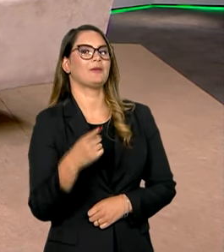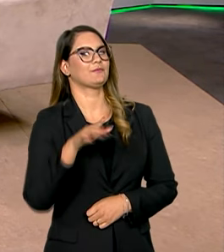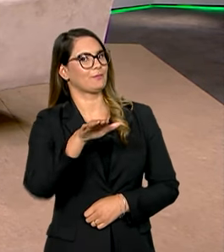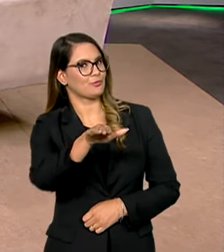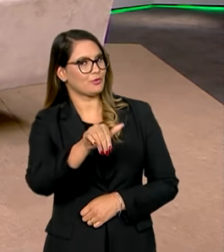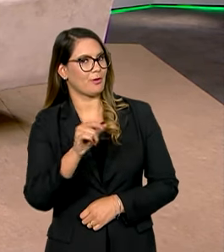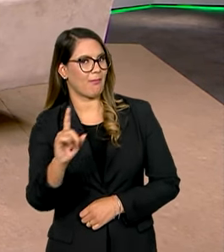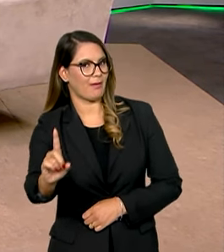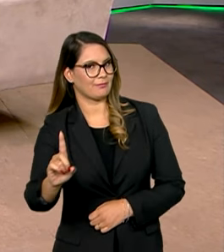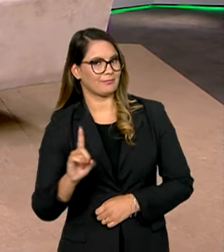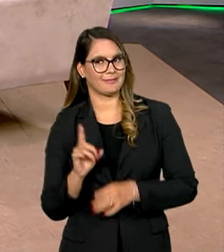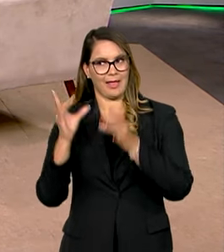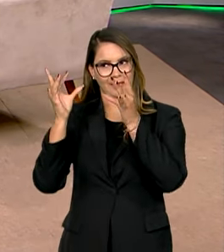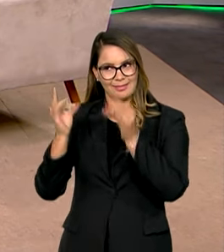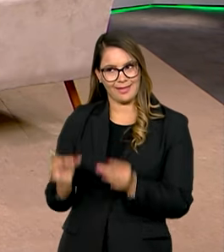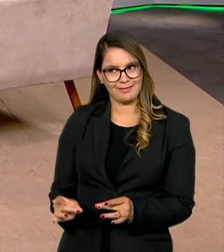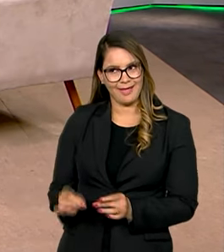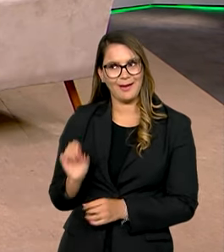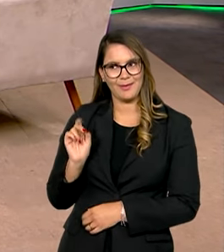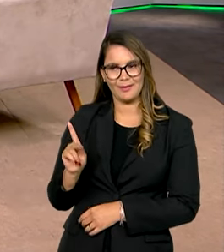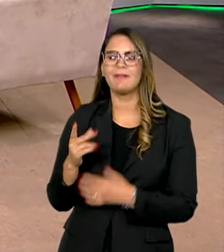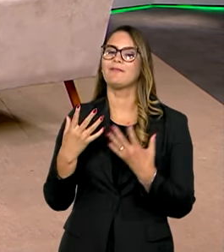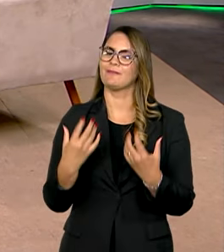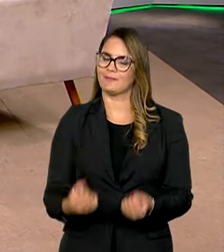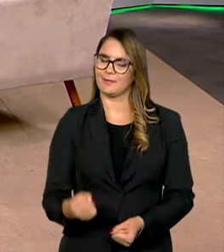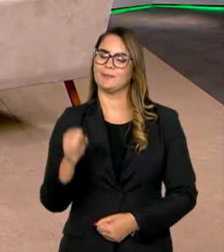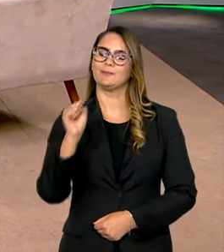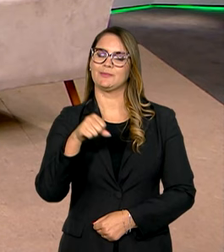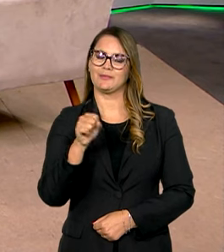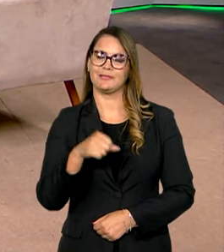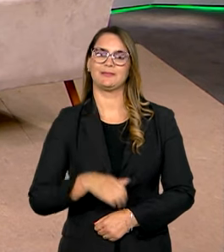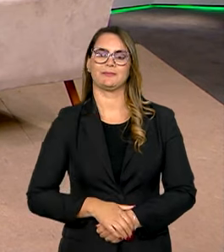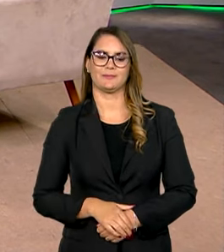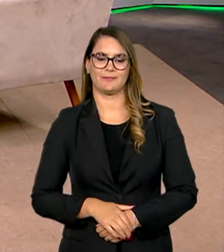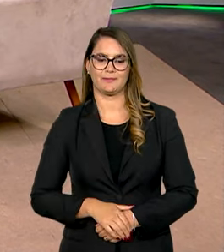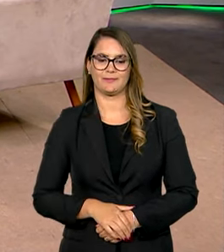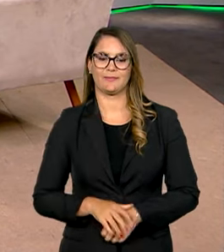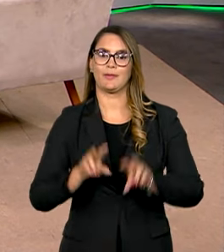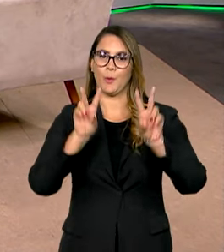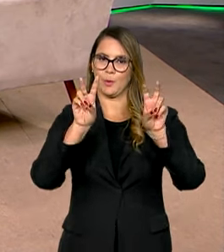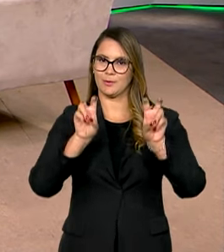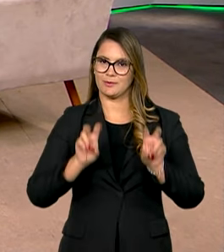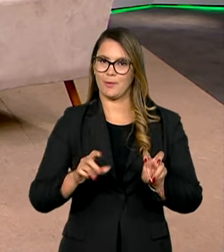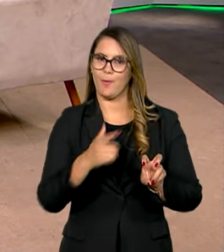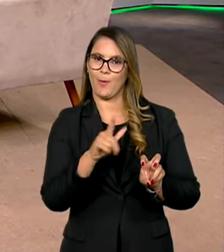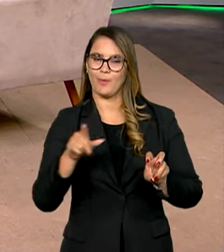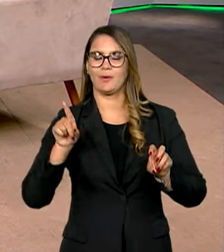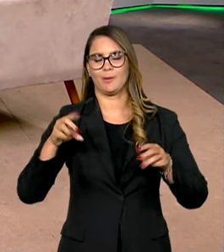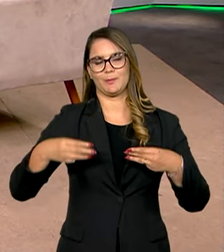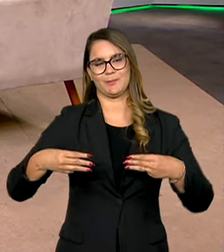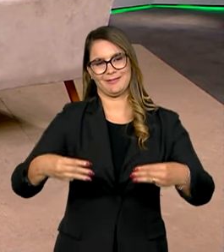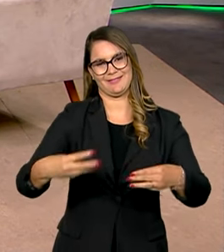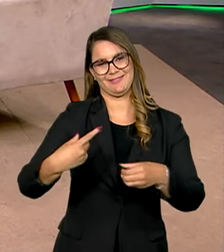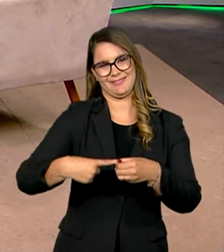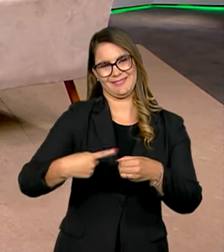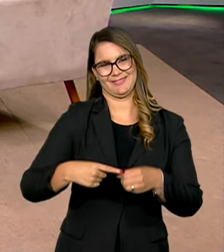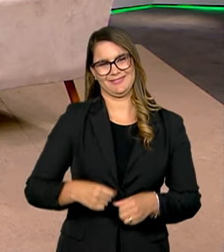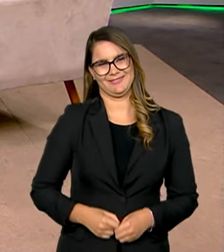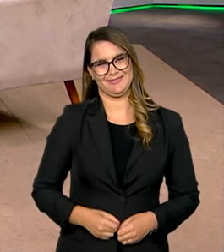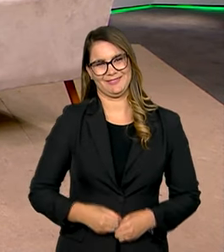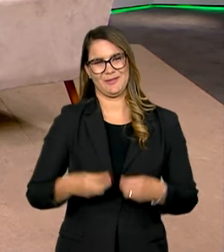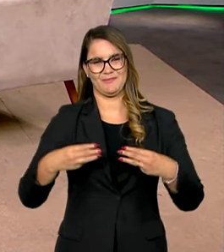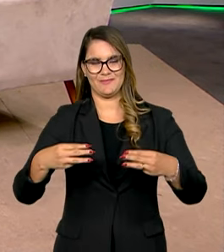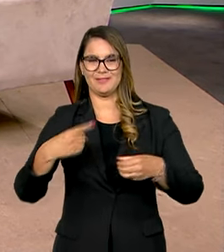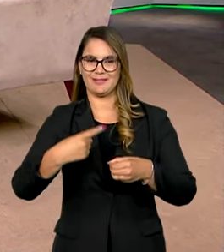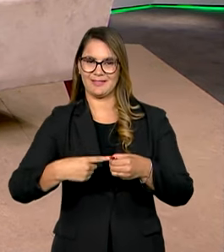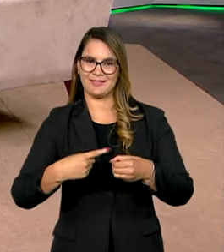para dar os detalhes. Vamos falar sobre isso, sim, isso aí. E esses outros grandes temas que nós temos no Ministério das Cidades. Isso mesmo. Ministro das Cidades,